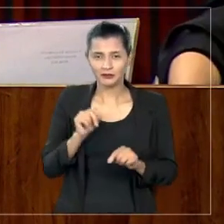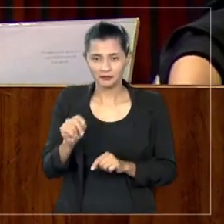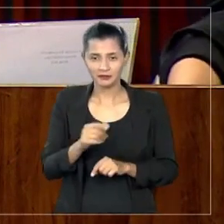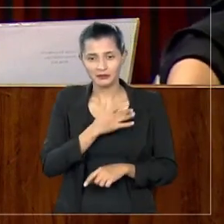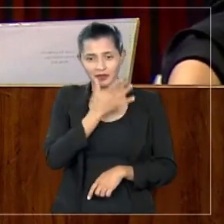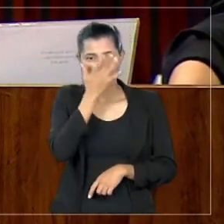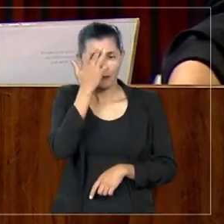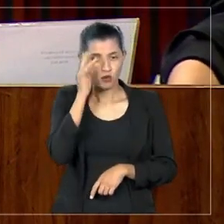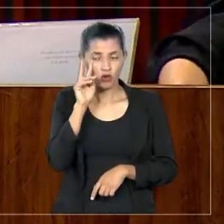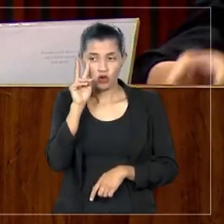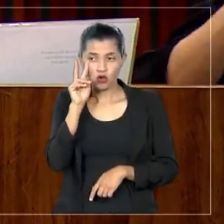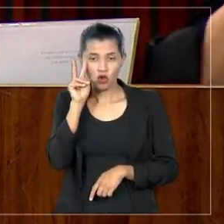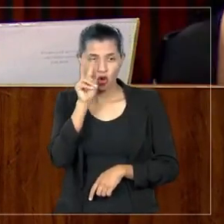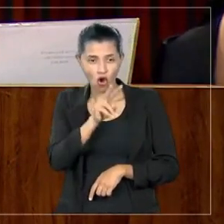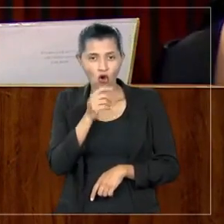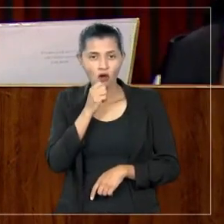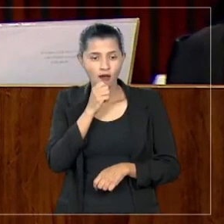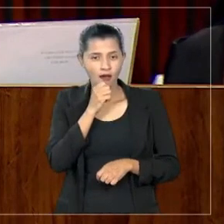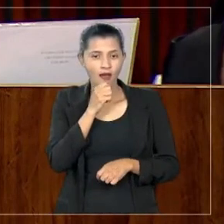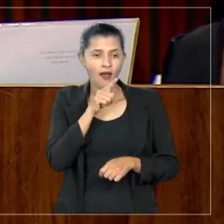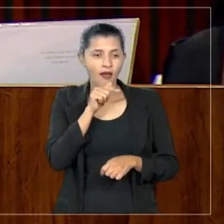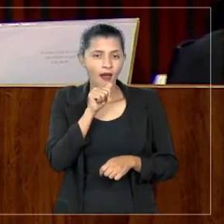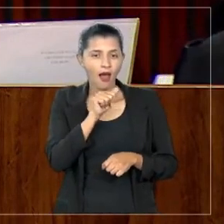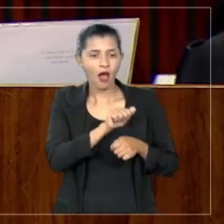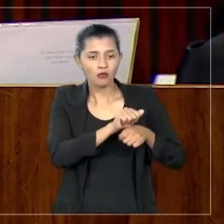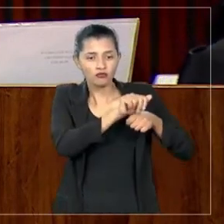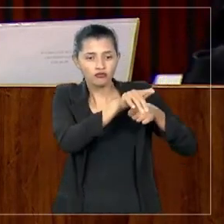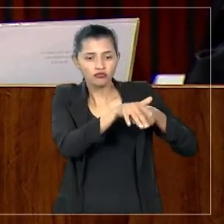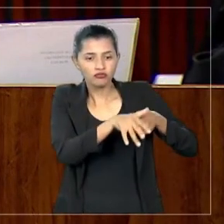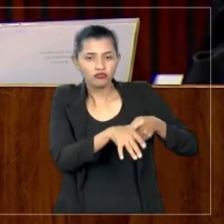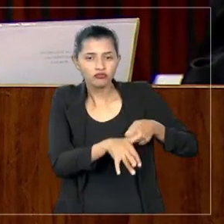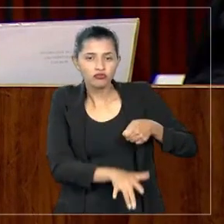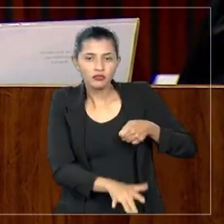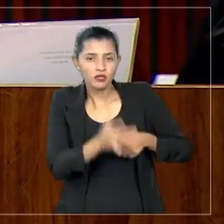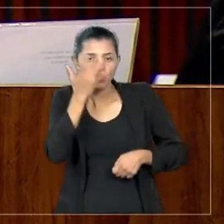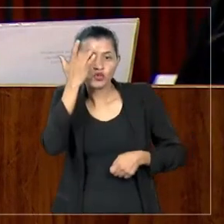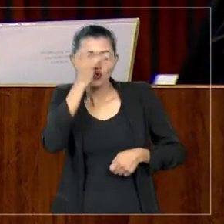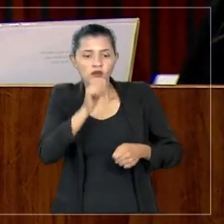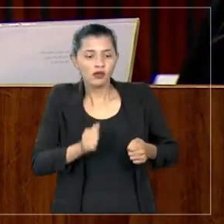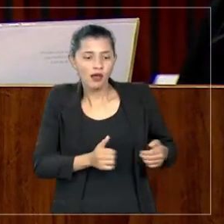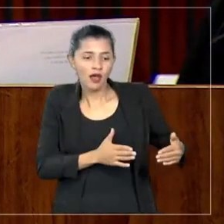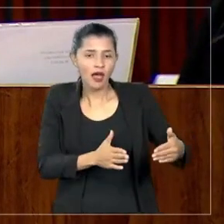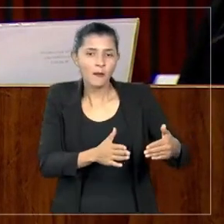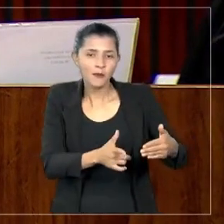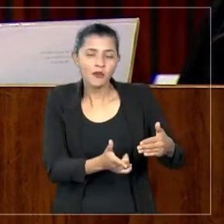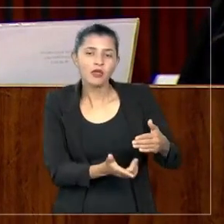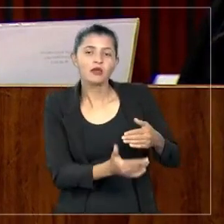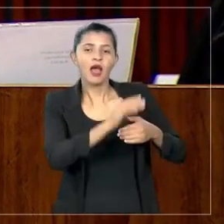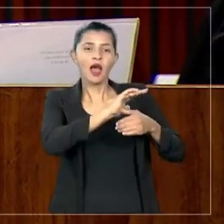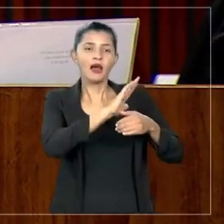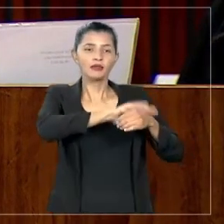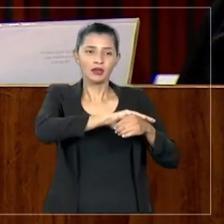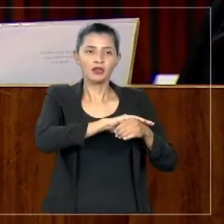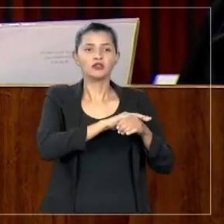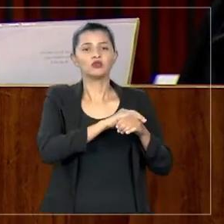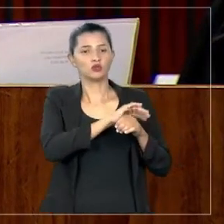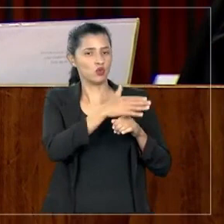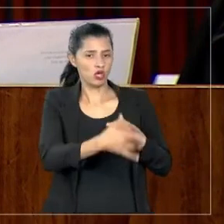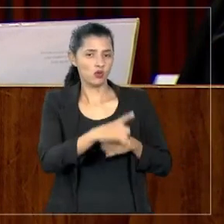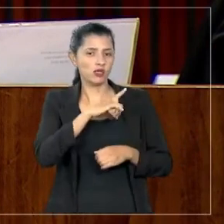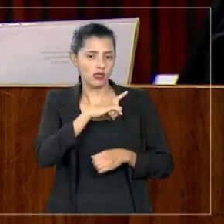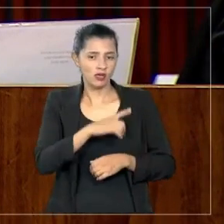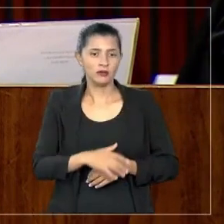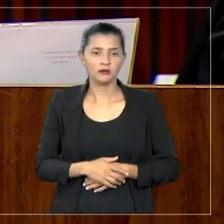quem olha a água que da encosta jorra, não sabe o rio que a montanha guarda. O